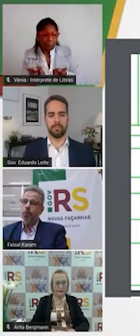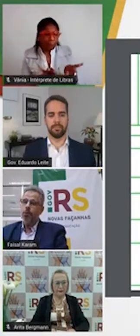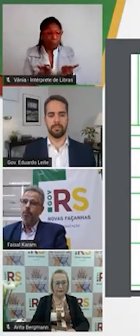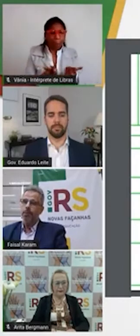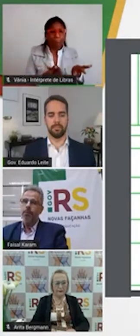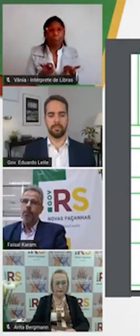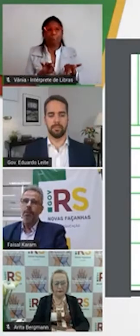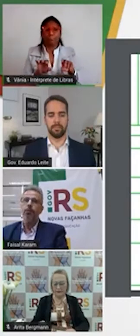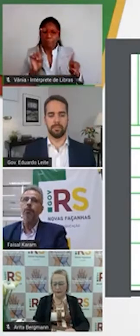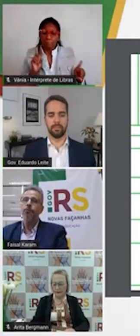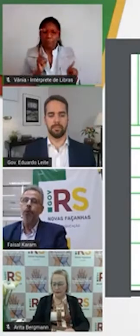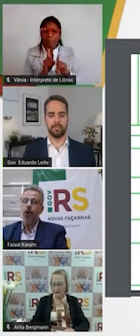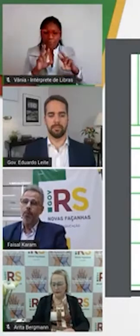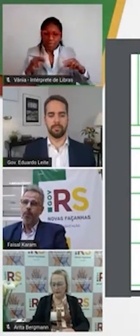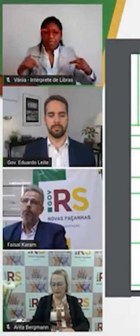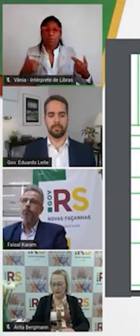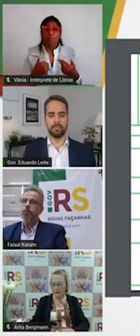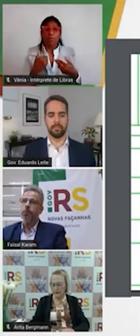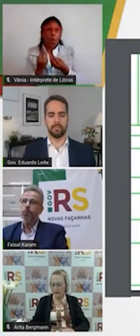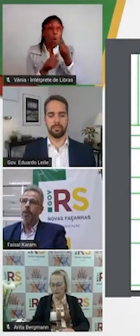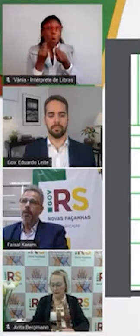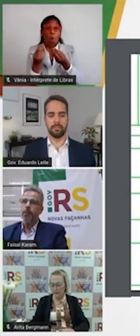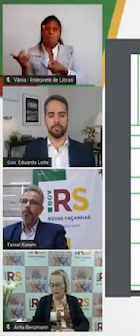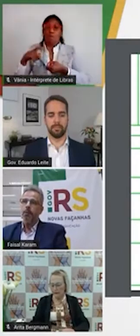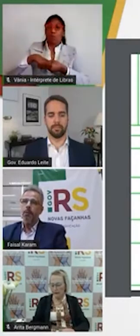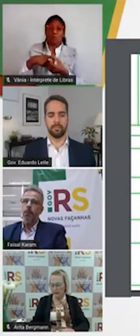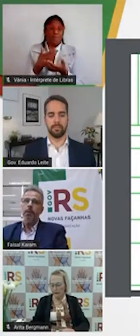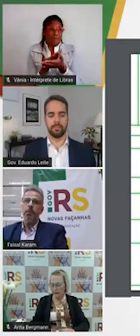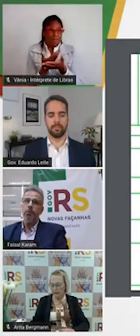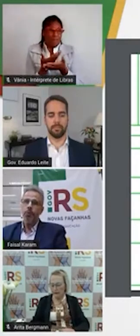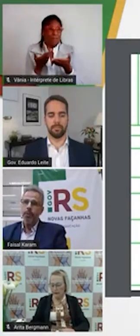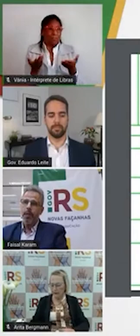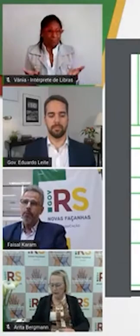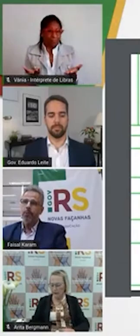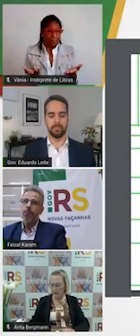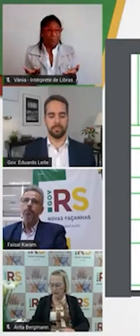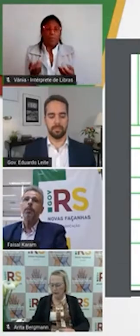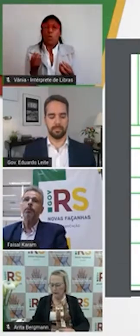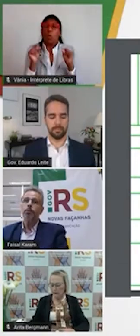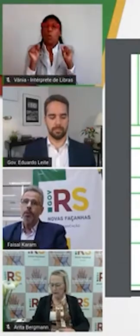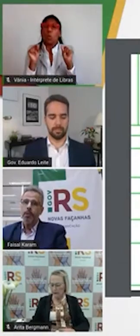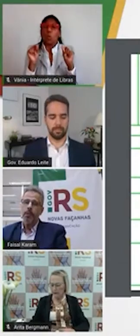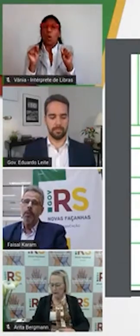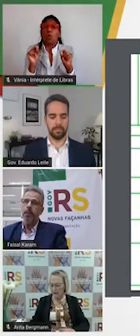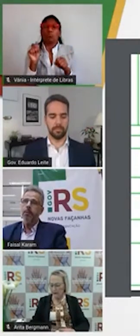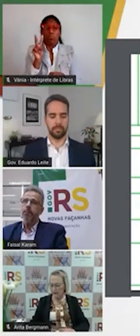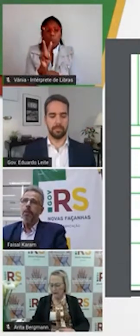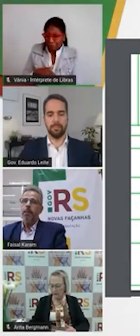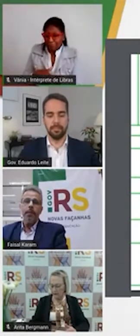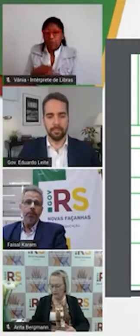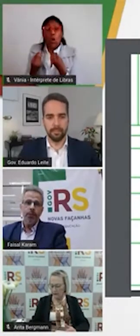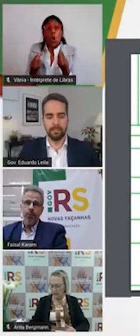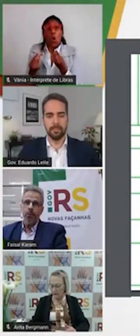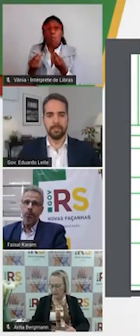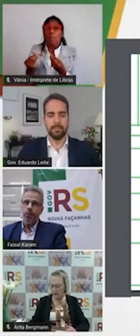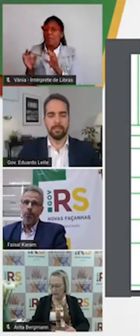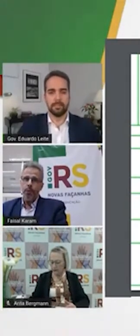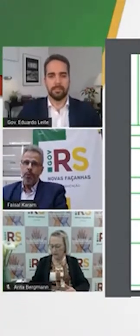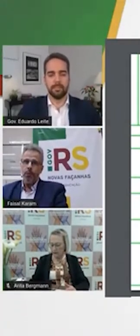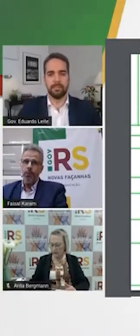muitos encontros para definir de que forma nós vamos voltar, quais são os cuidados que a gente tem que ter. Nada